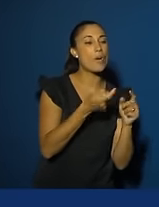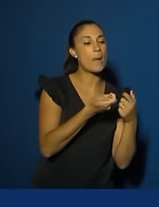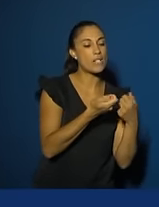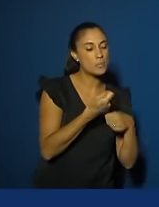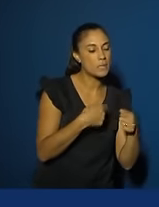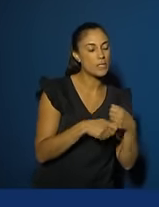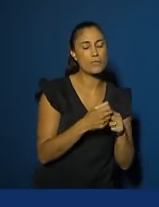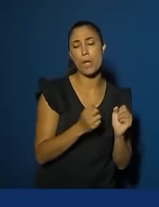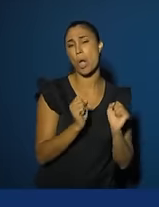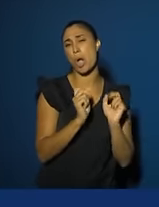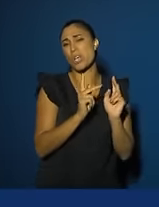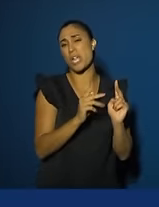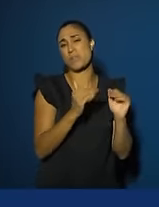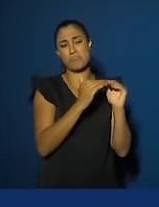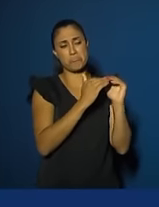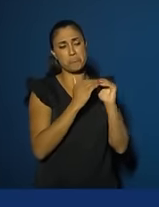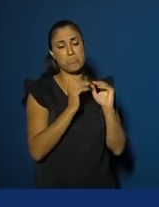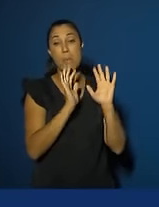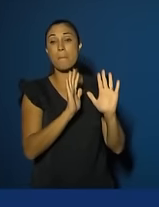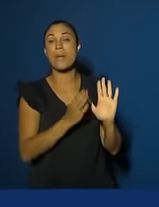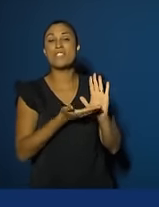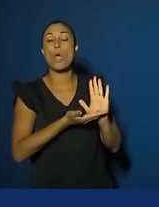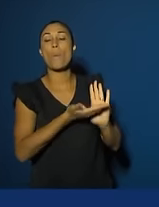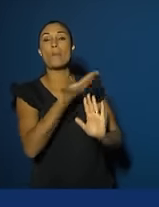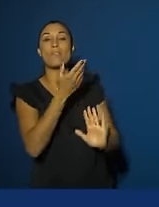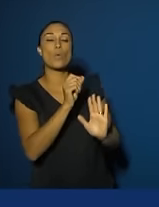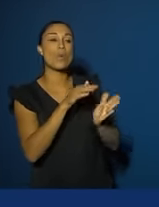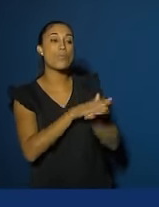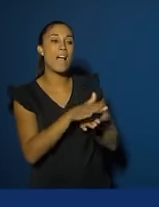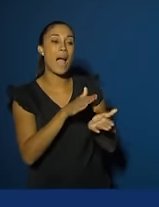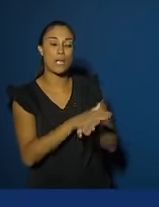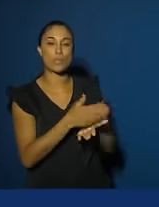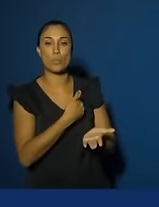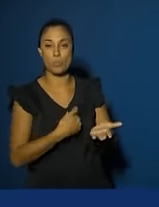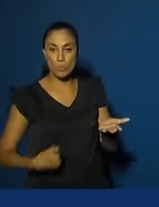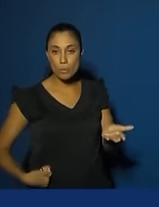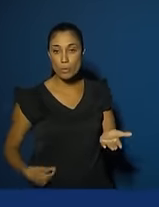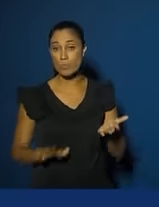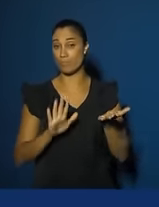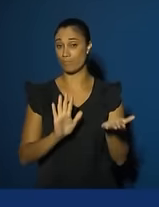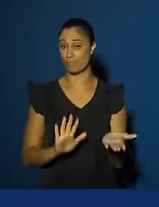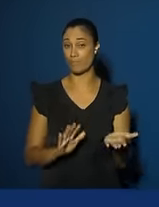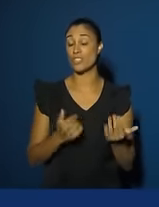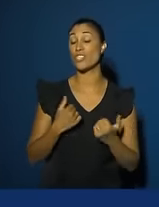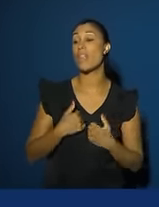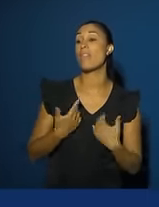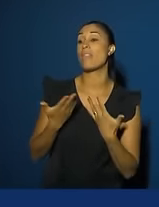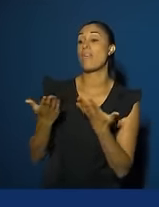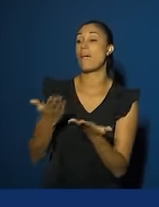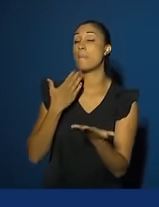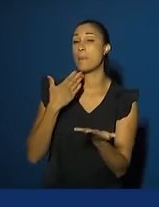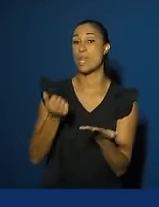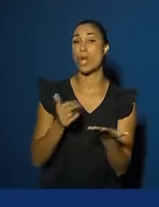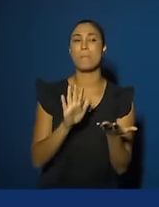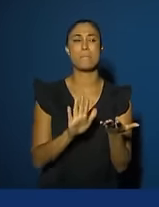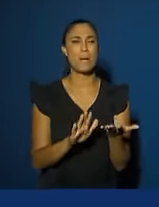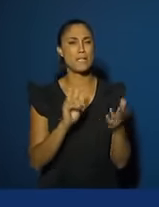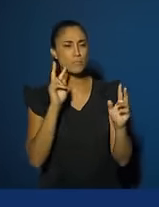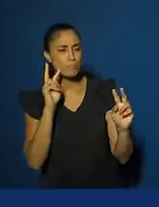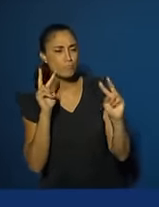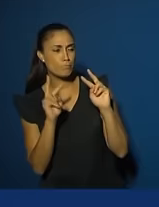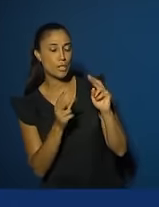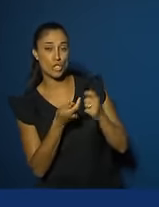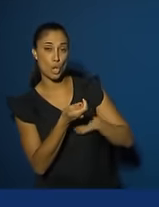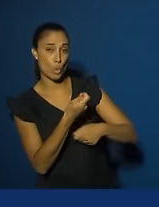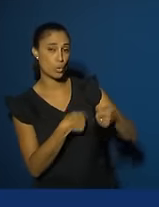administrativa todo mundo é a favor mas do ponto de vista de aumentar a eficácia do gasto público do setor público entregar mais e melhor mas do ponto de vista de